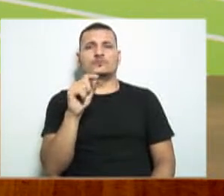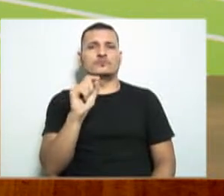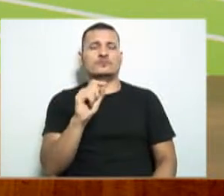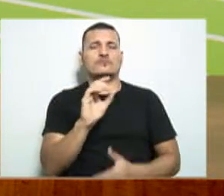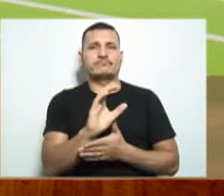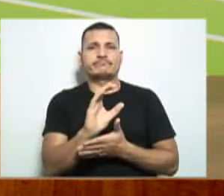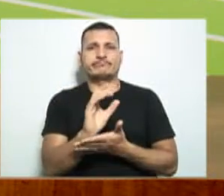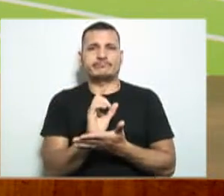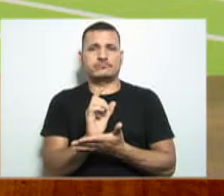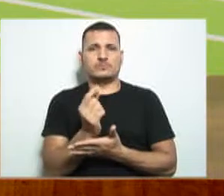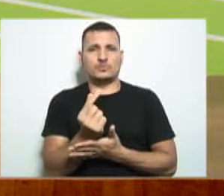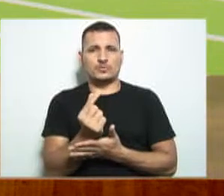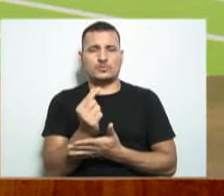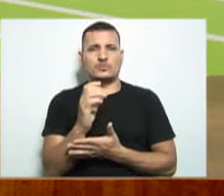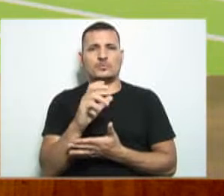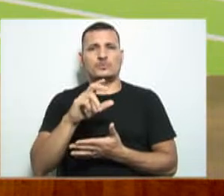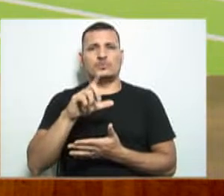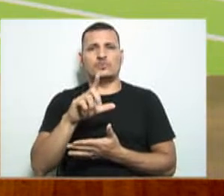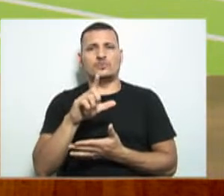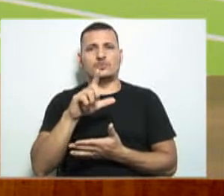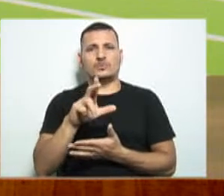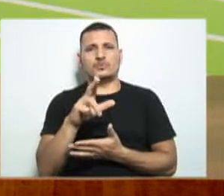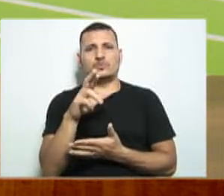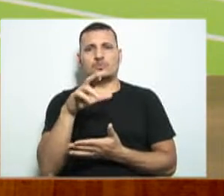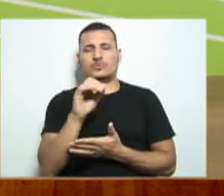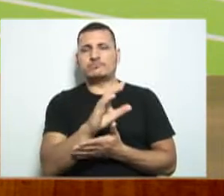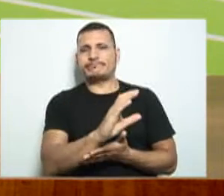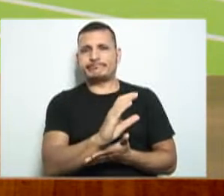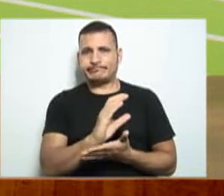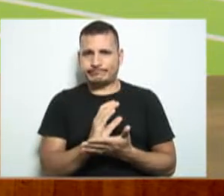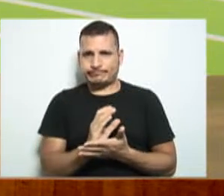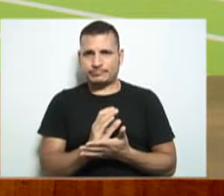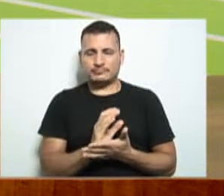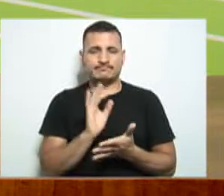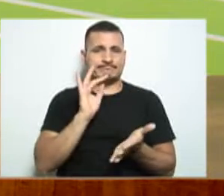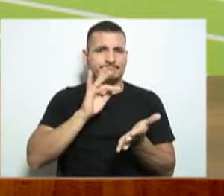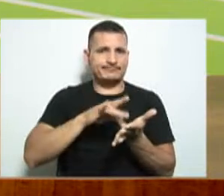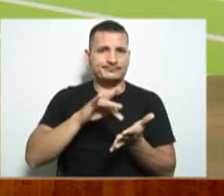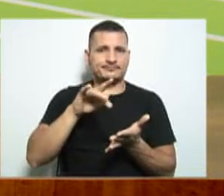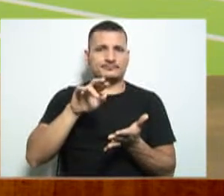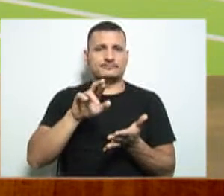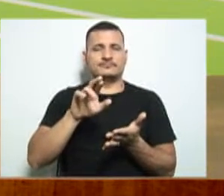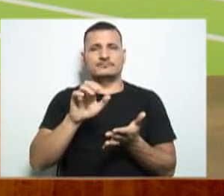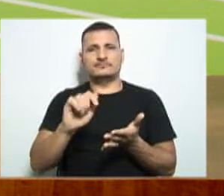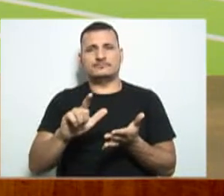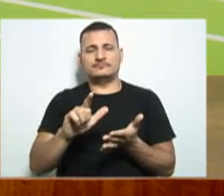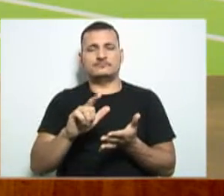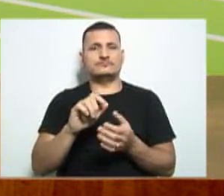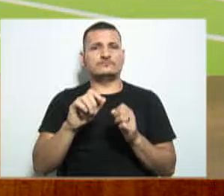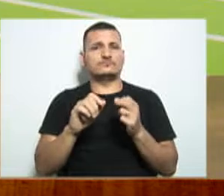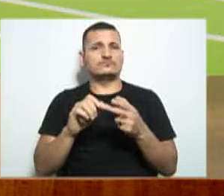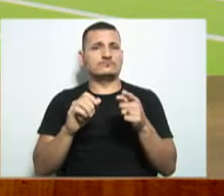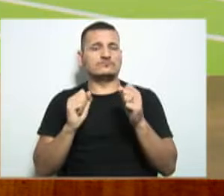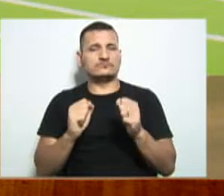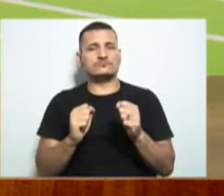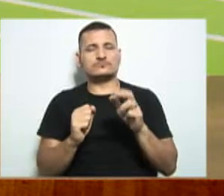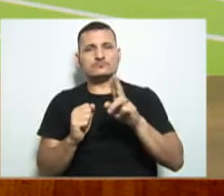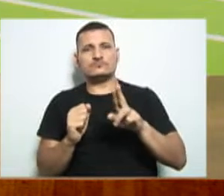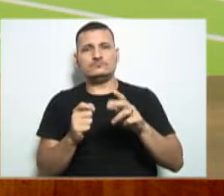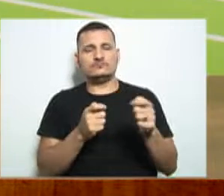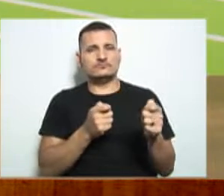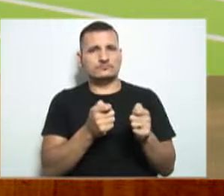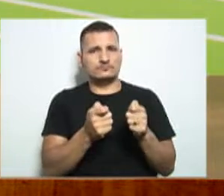correto? Se não for, você pode utilizar como forma de controles